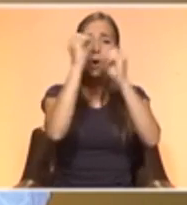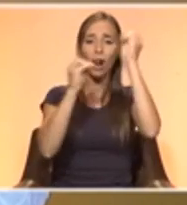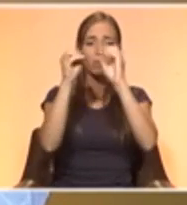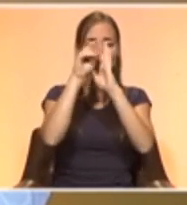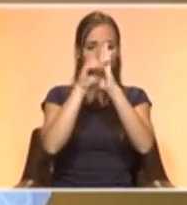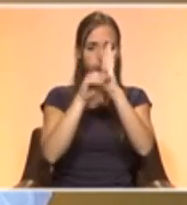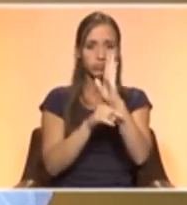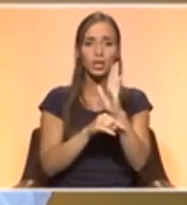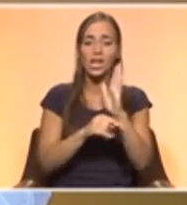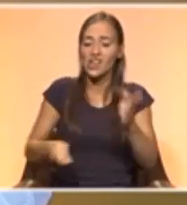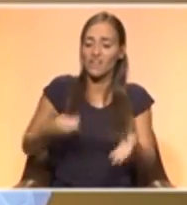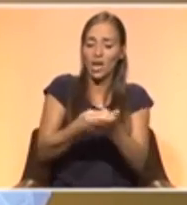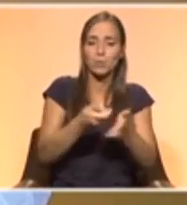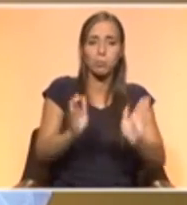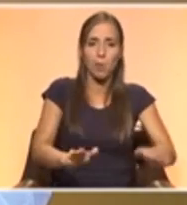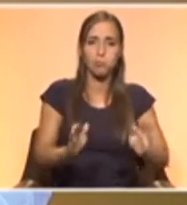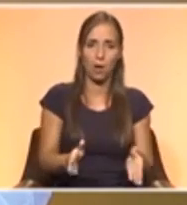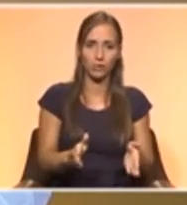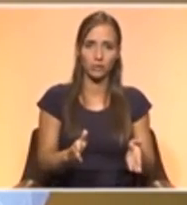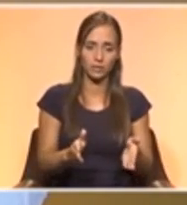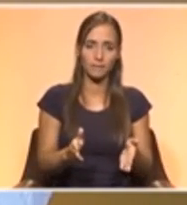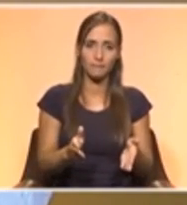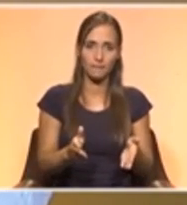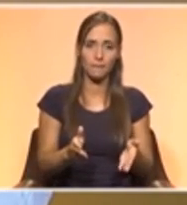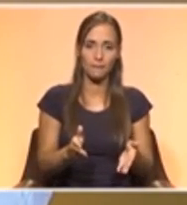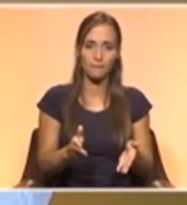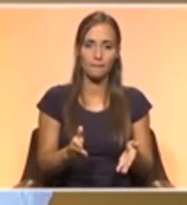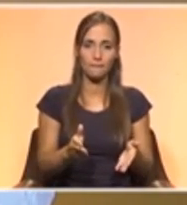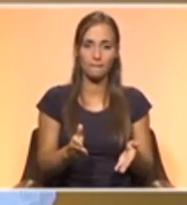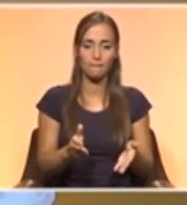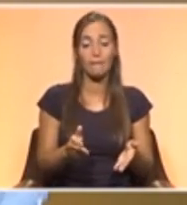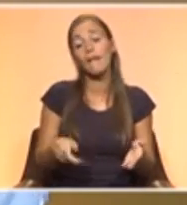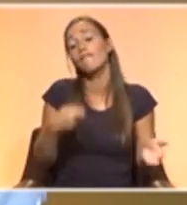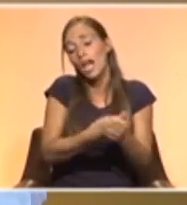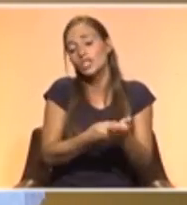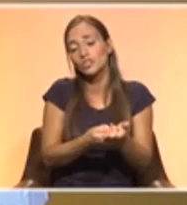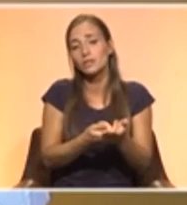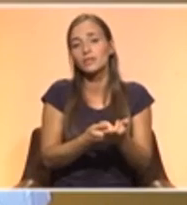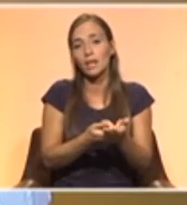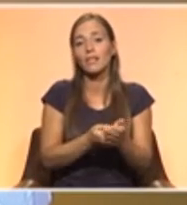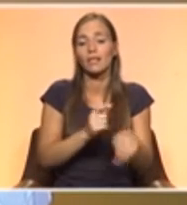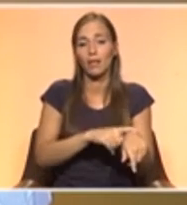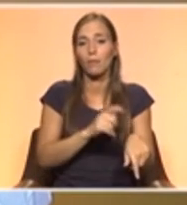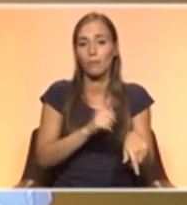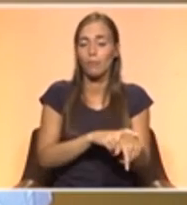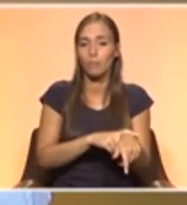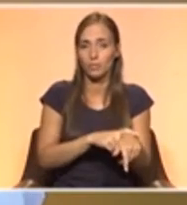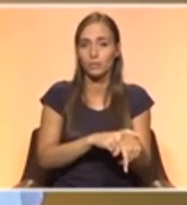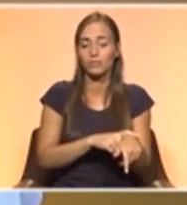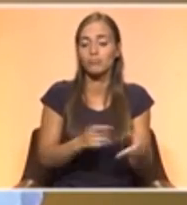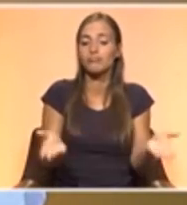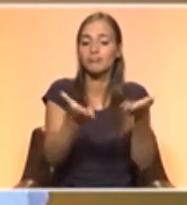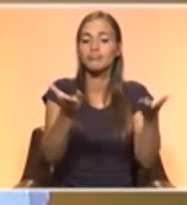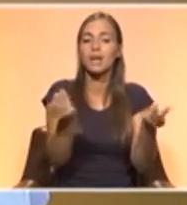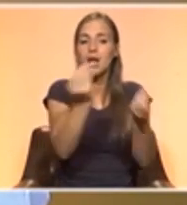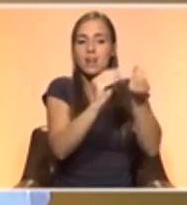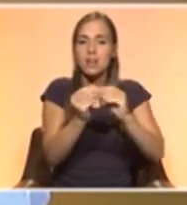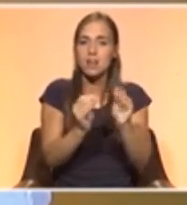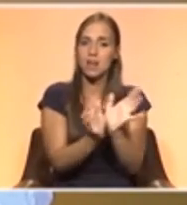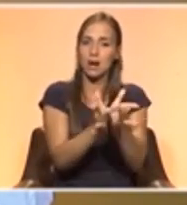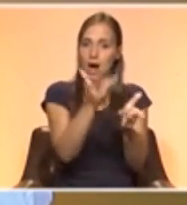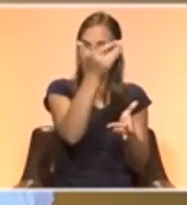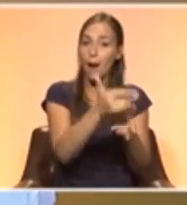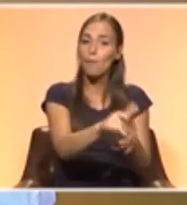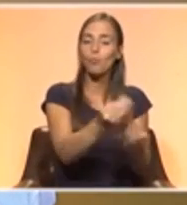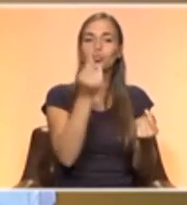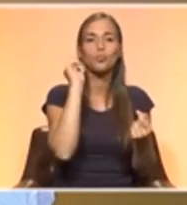empresa tenha que investir investe de outra maneira mas em tempo potenciando o seu site examente isso é fundamental